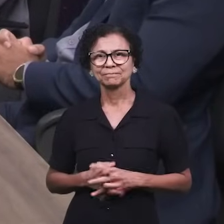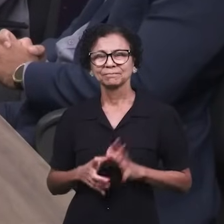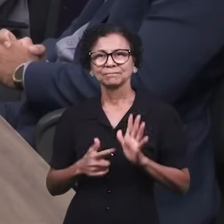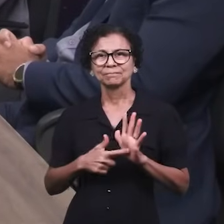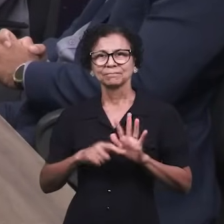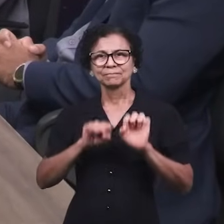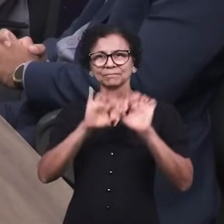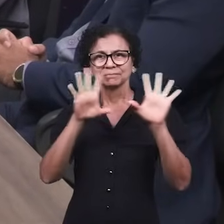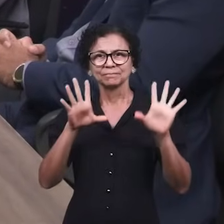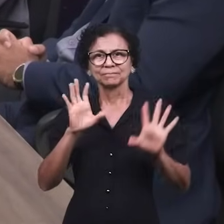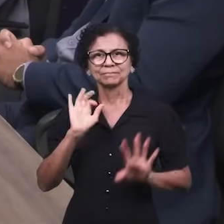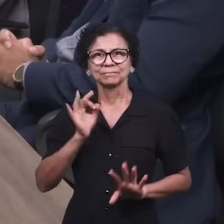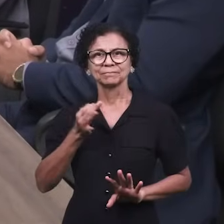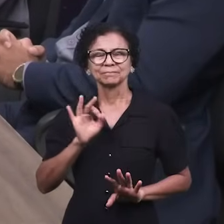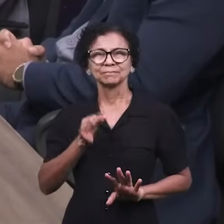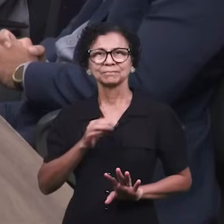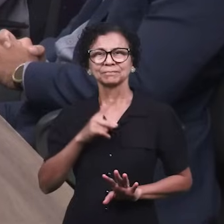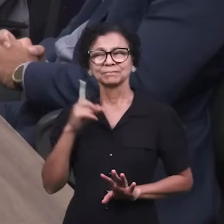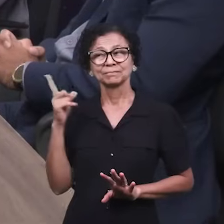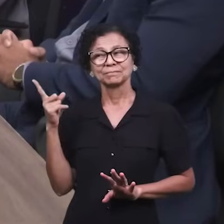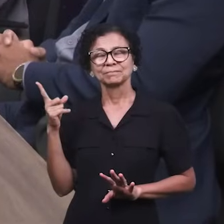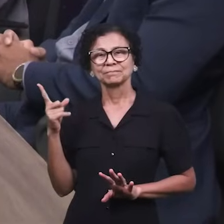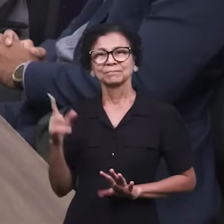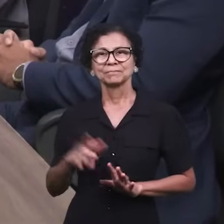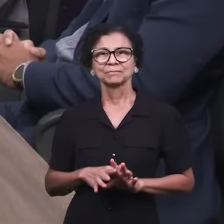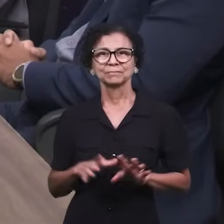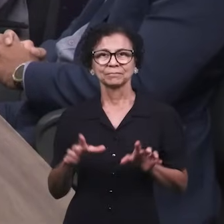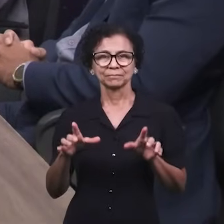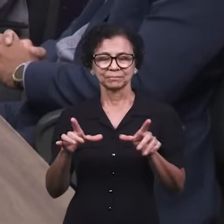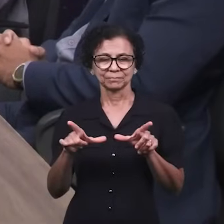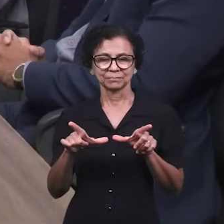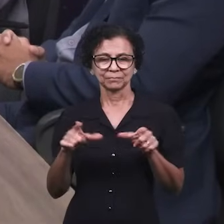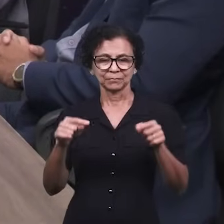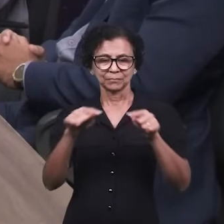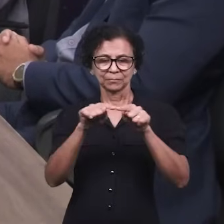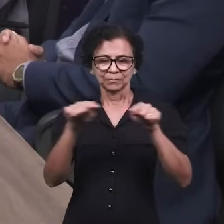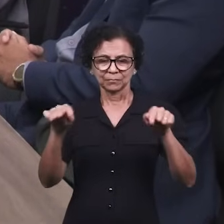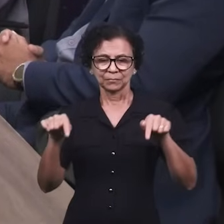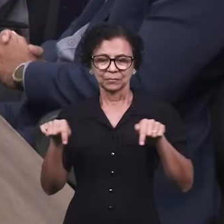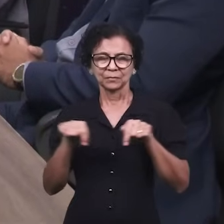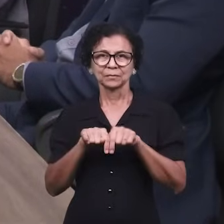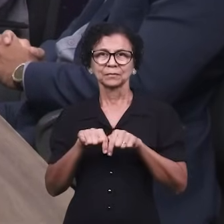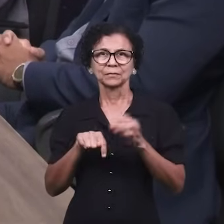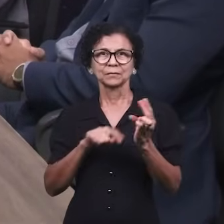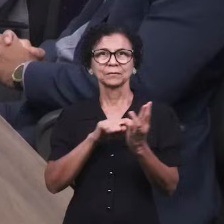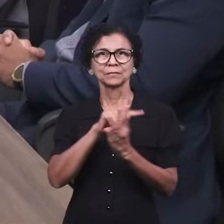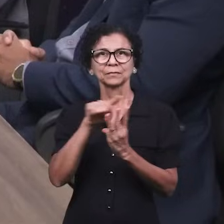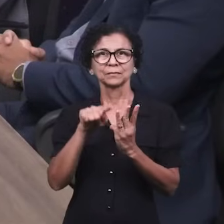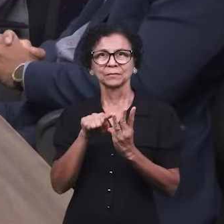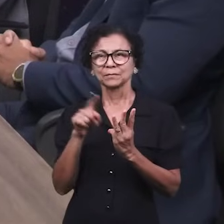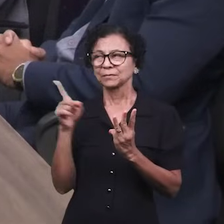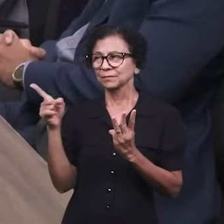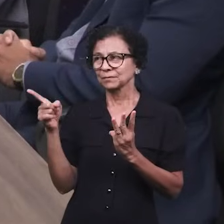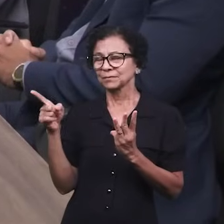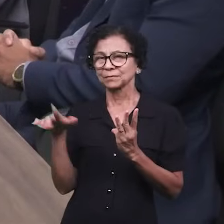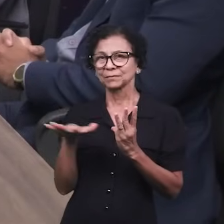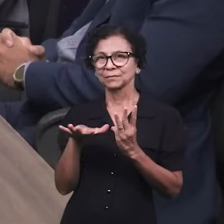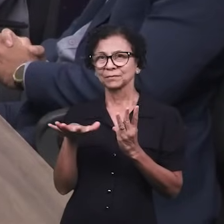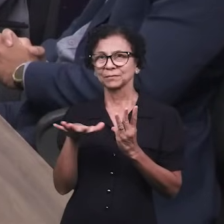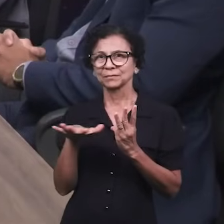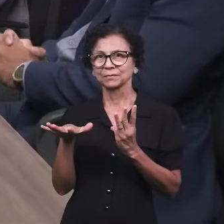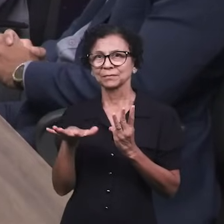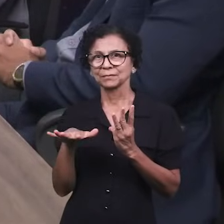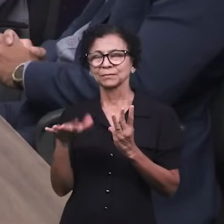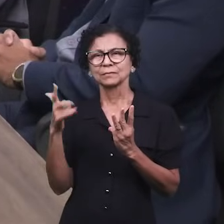para a gente ilustrar mais ainda isso. Ali nós temos agora 3 quadrados que estão sendo projetados no mesmo plano.